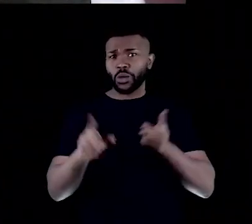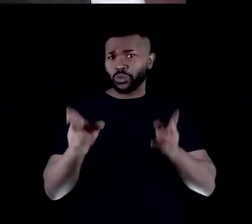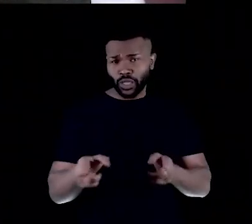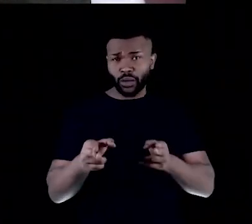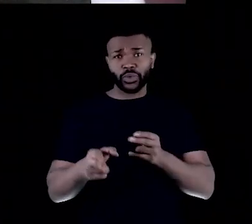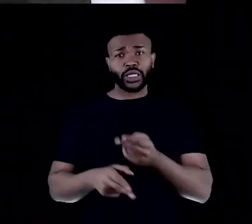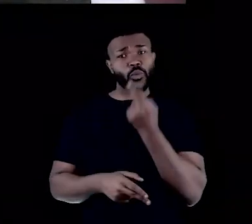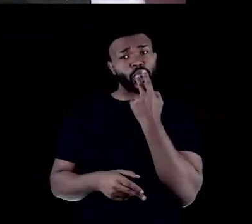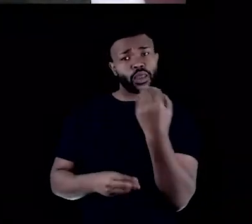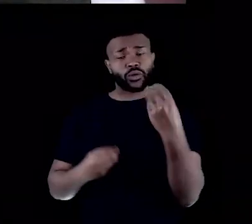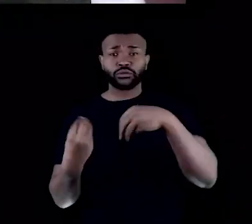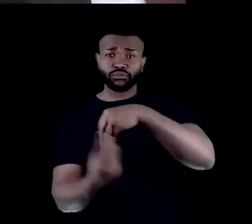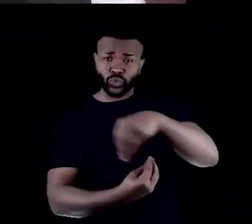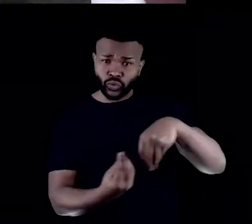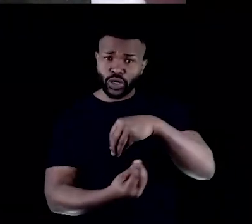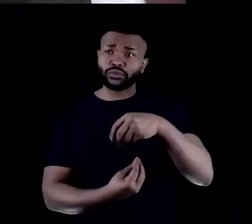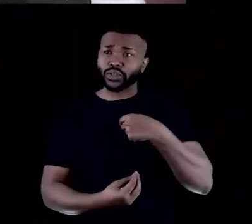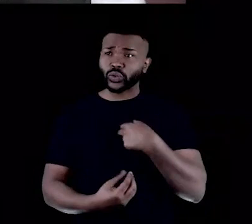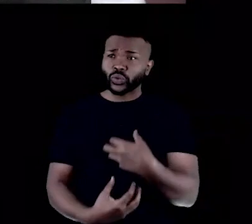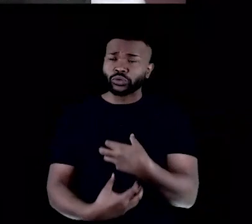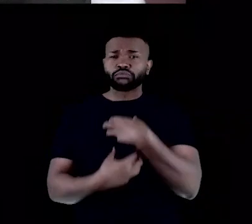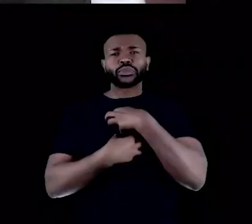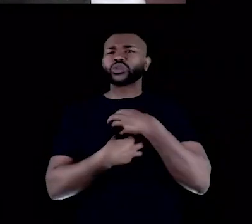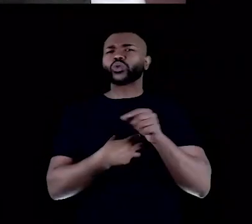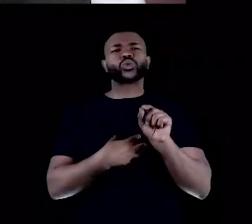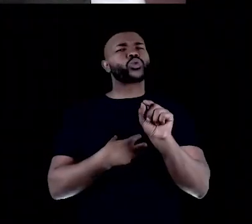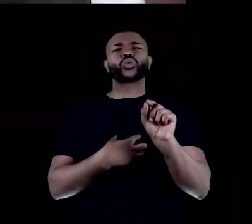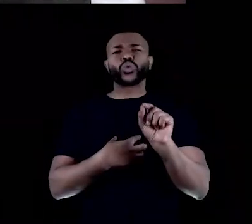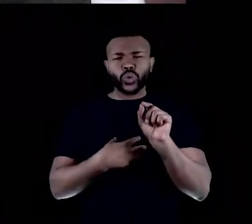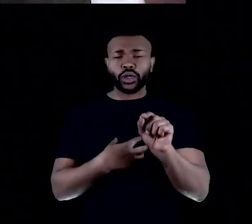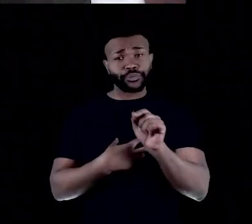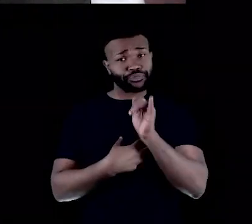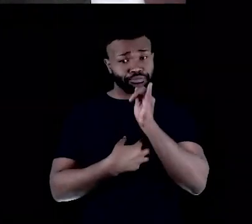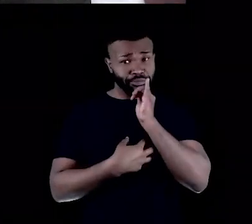mesma forma, com uma linguagem híbrida. Então, eu sinto que rola um...